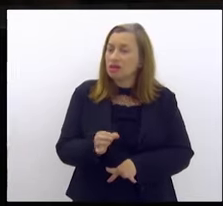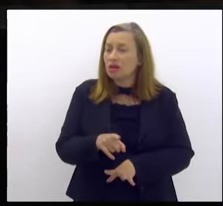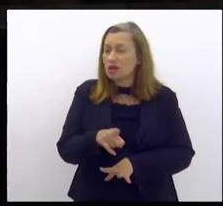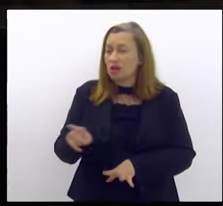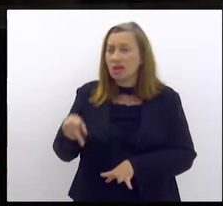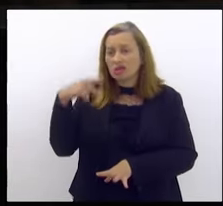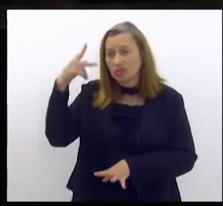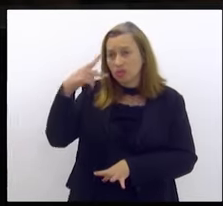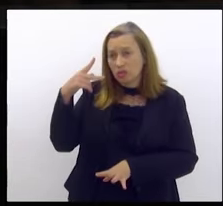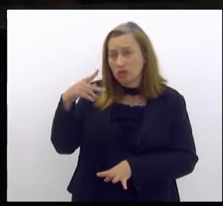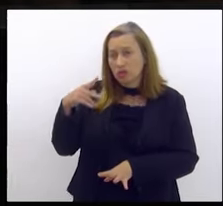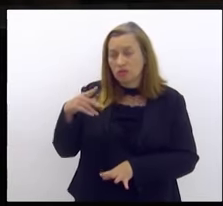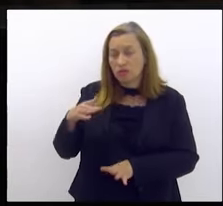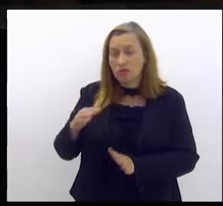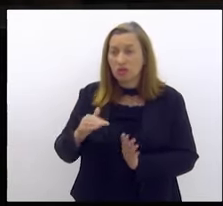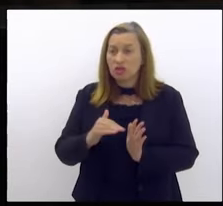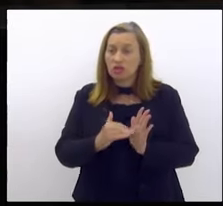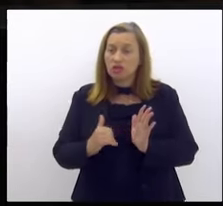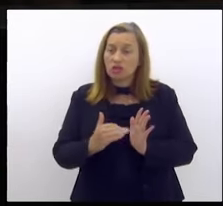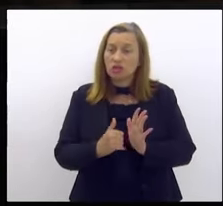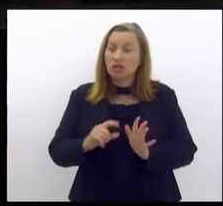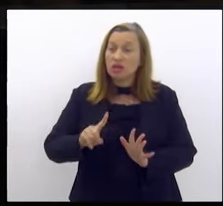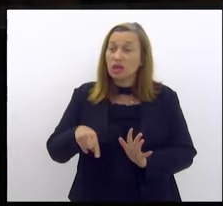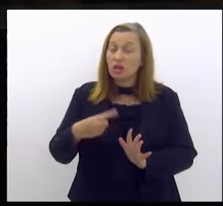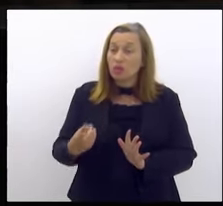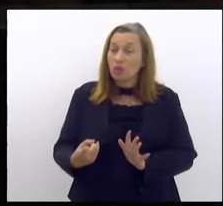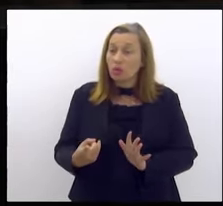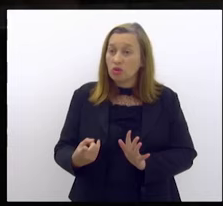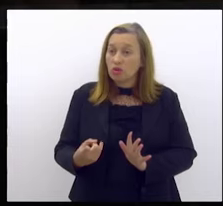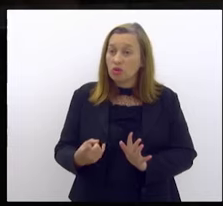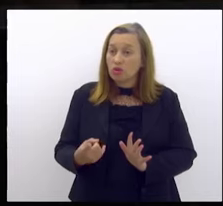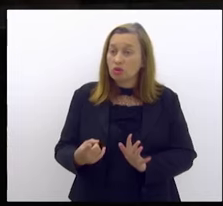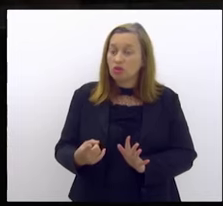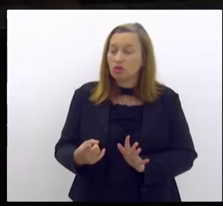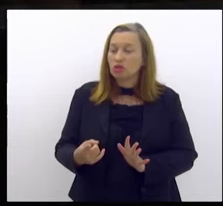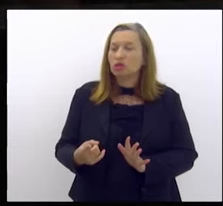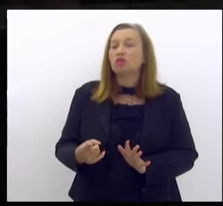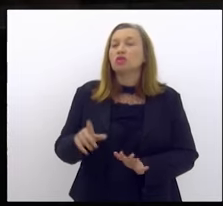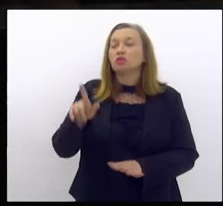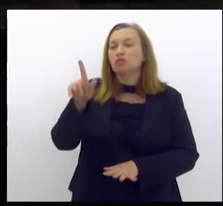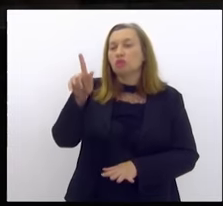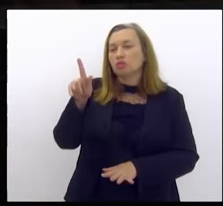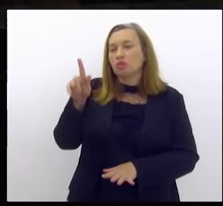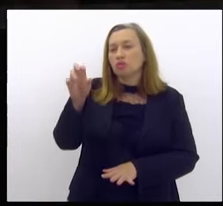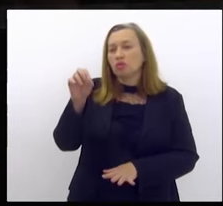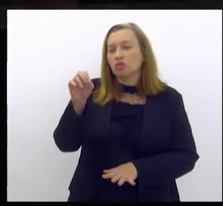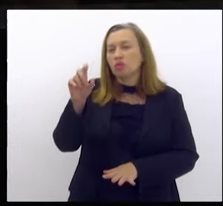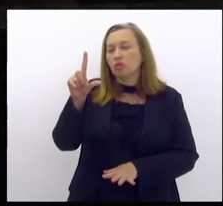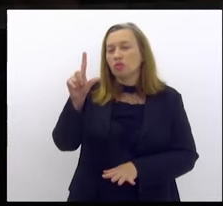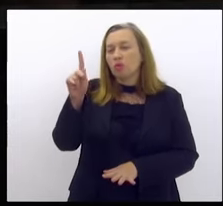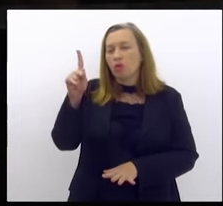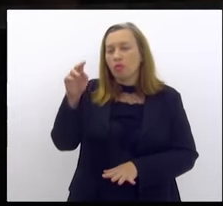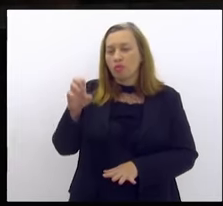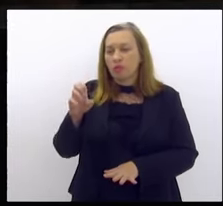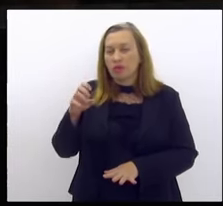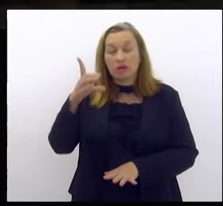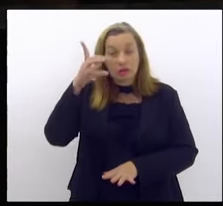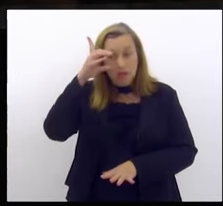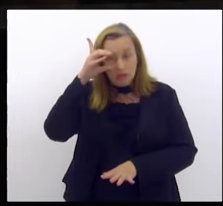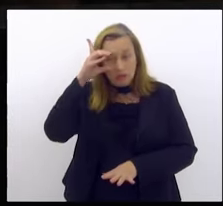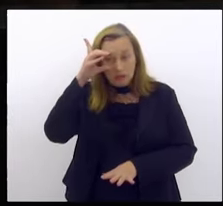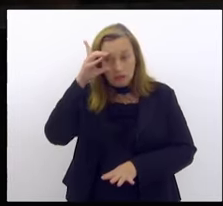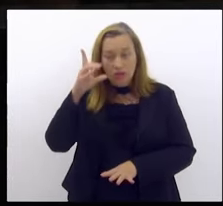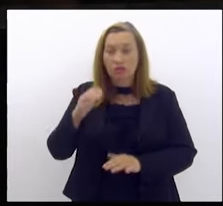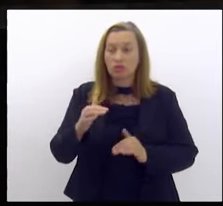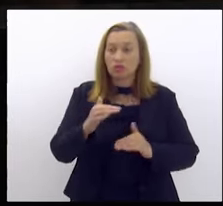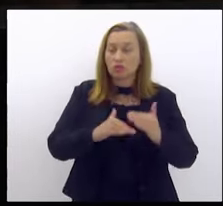políticas foram descontinuadas depois do golpe dado na Dilma e aí do governo do retrocesso que nós tivemos